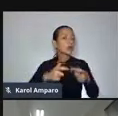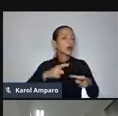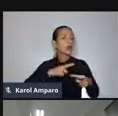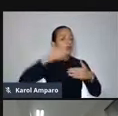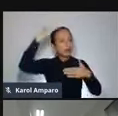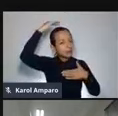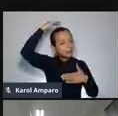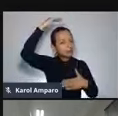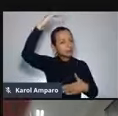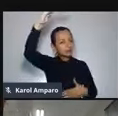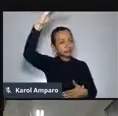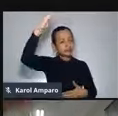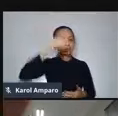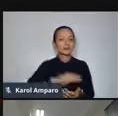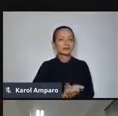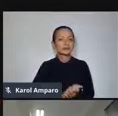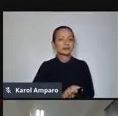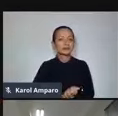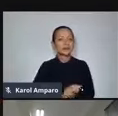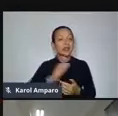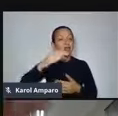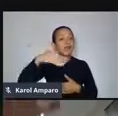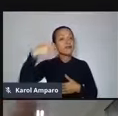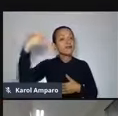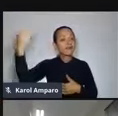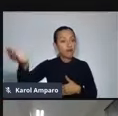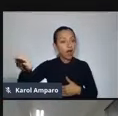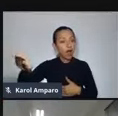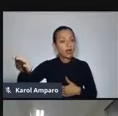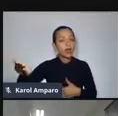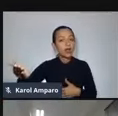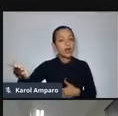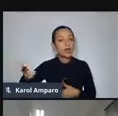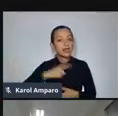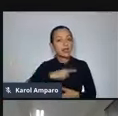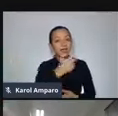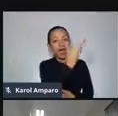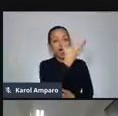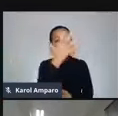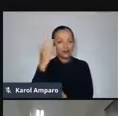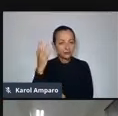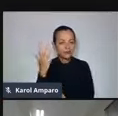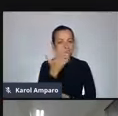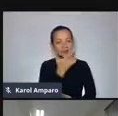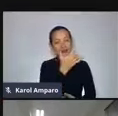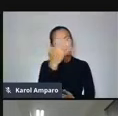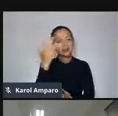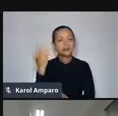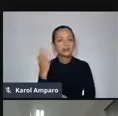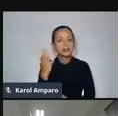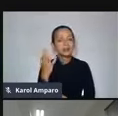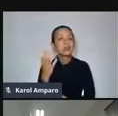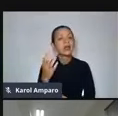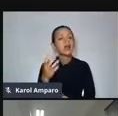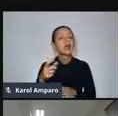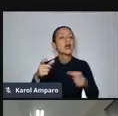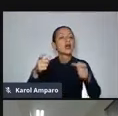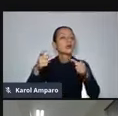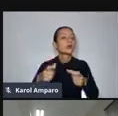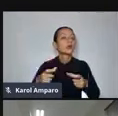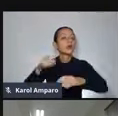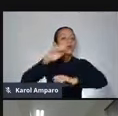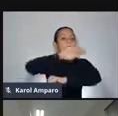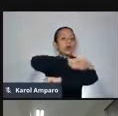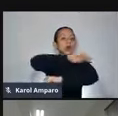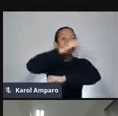vendo o arvoredo, subindo, né? Saindo e subindo, a gente vai chegar na praça que eu falei, na praça não, na quadra, né? Que a gente faz